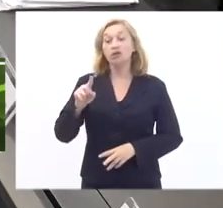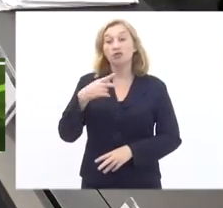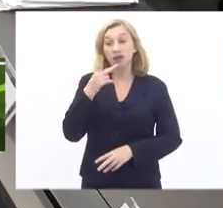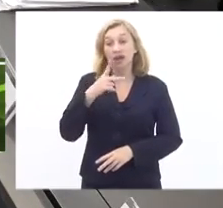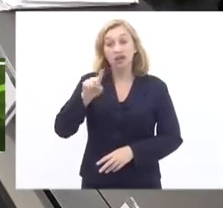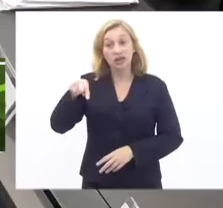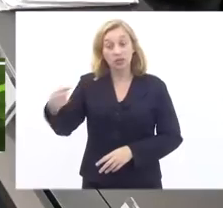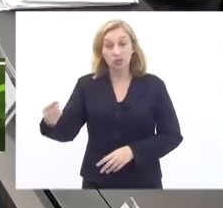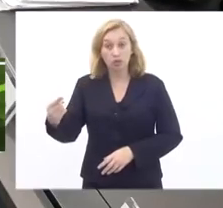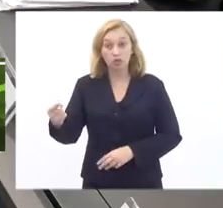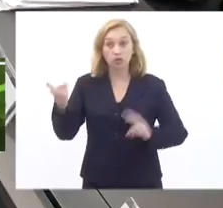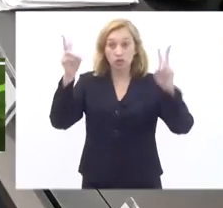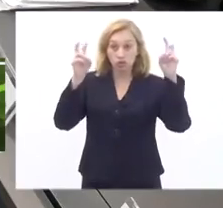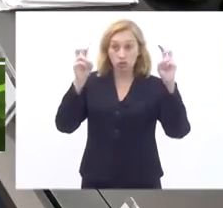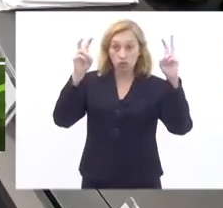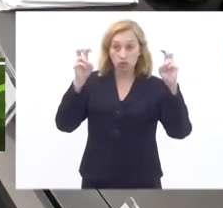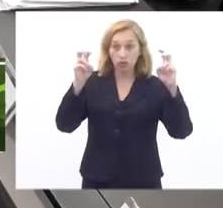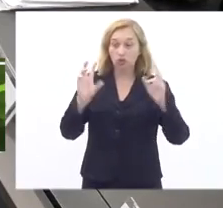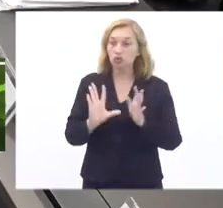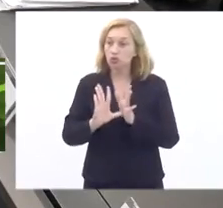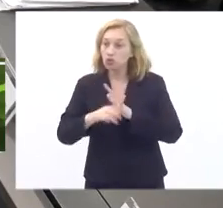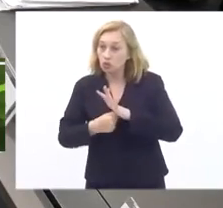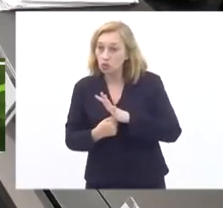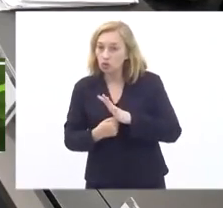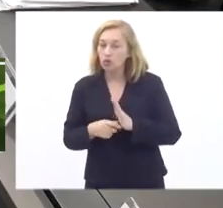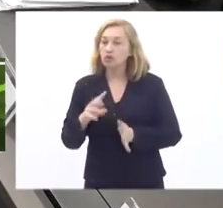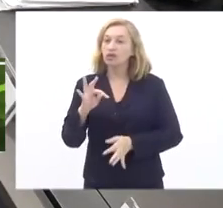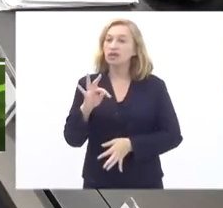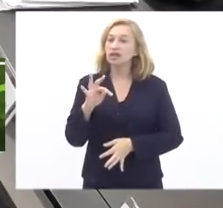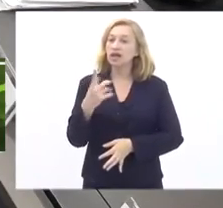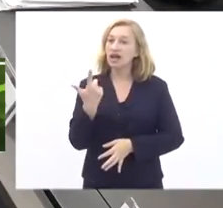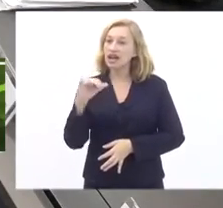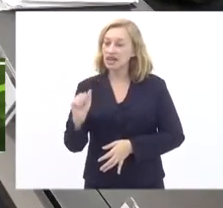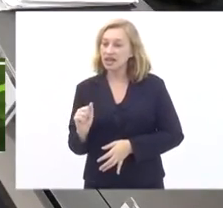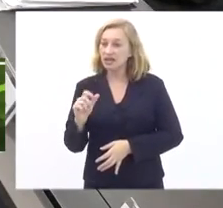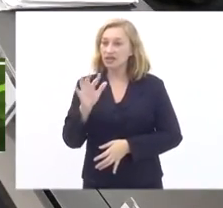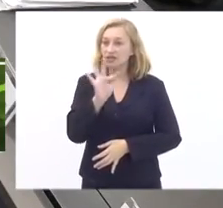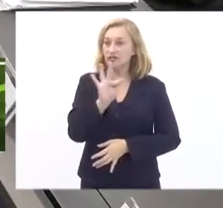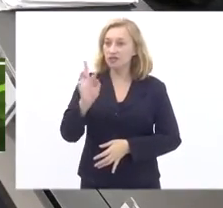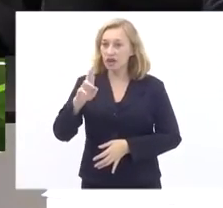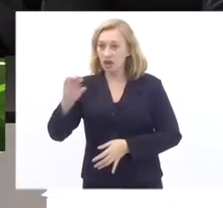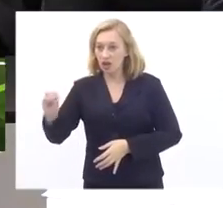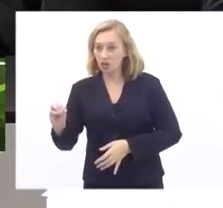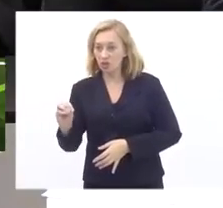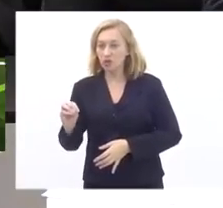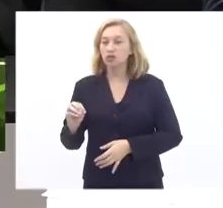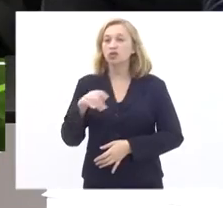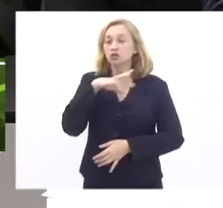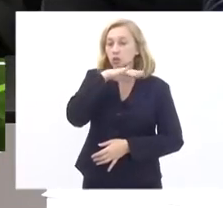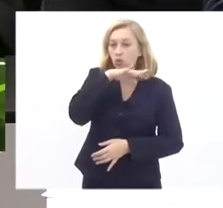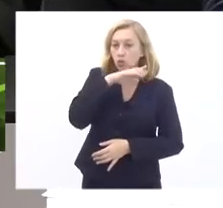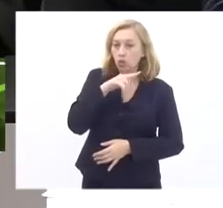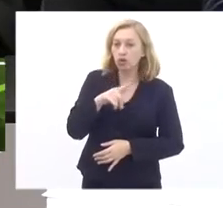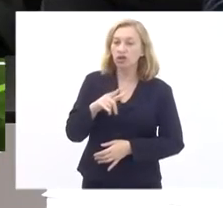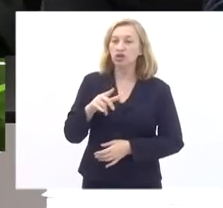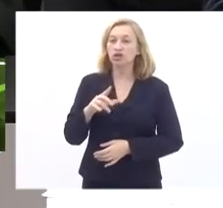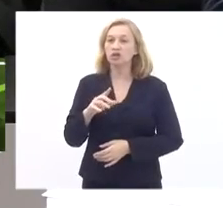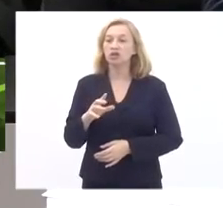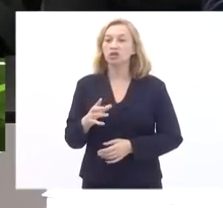questão do escateamento da linha férrea, das péssimas condições das estações ferroviárias,